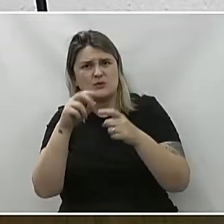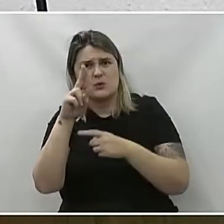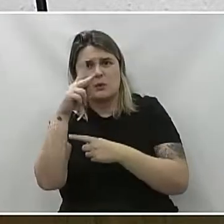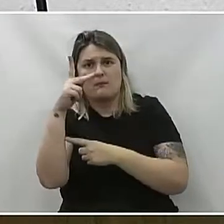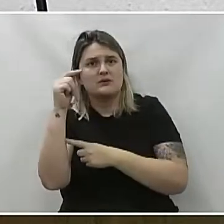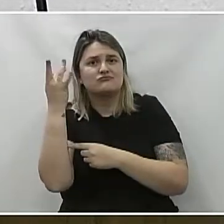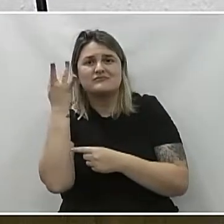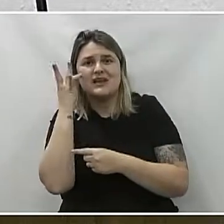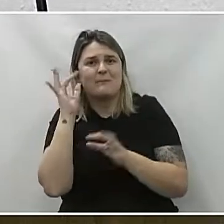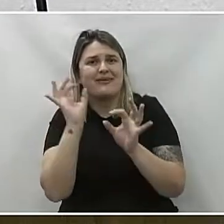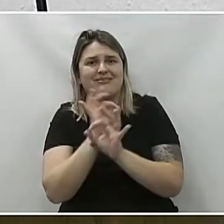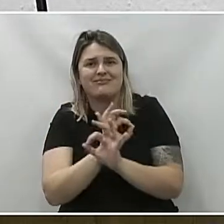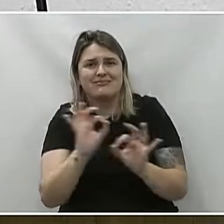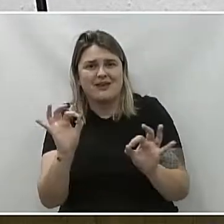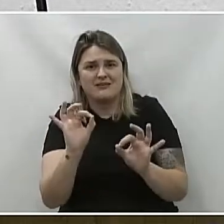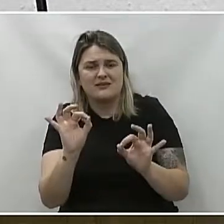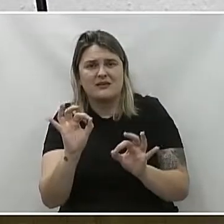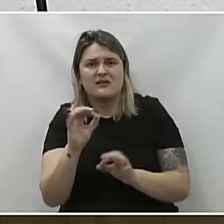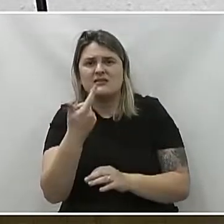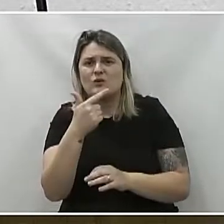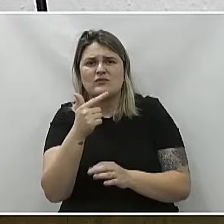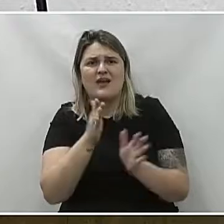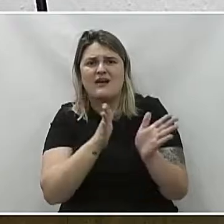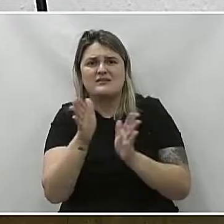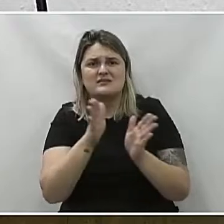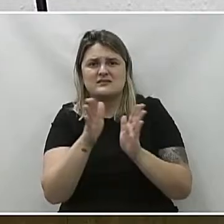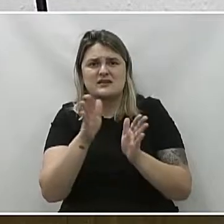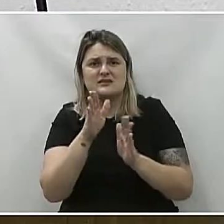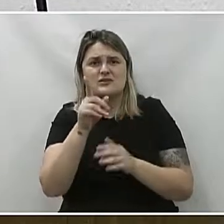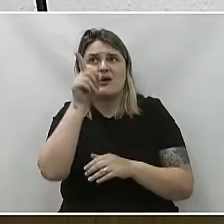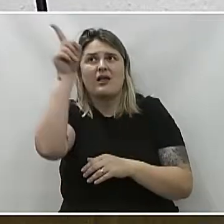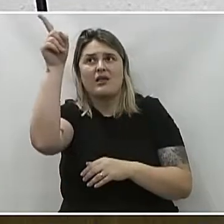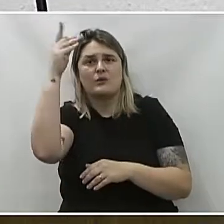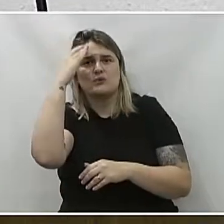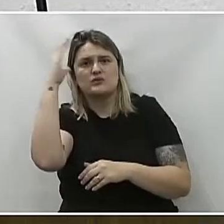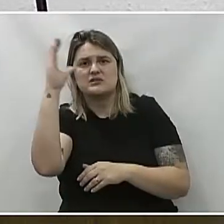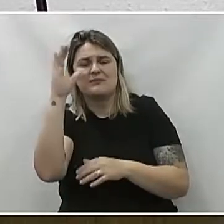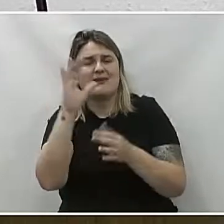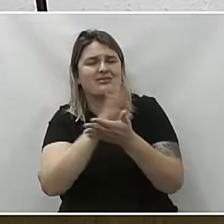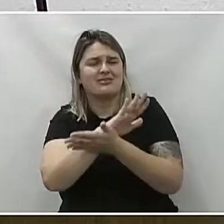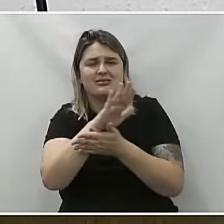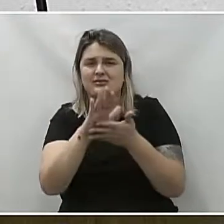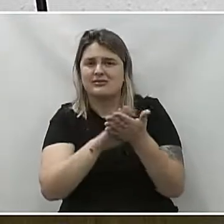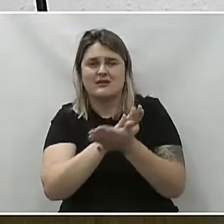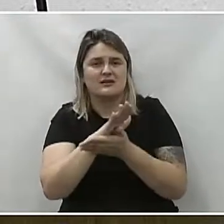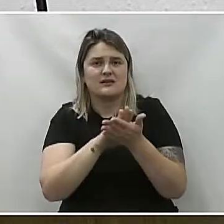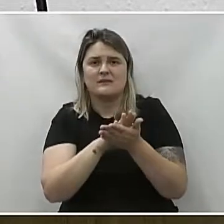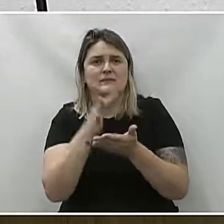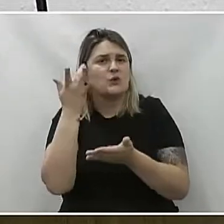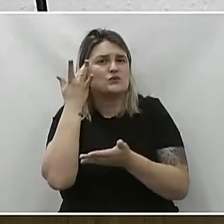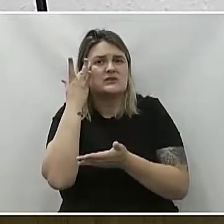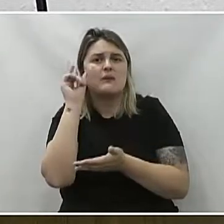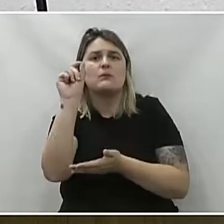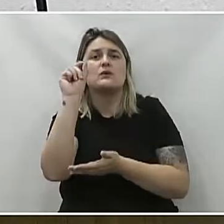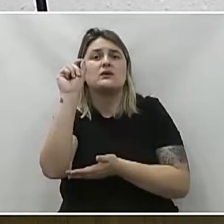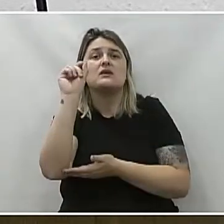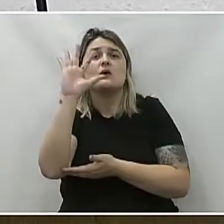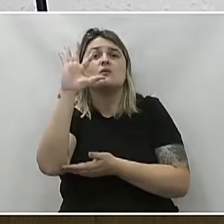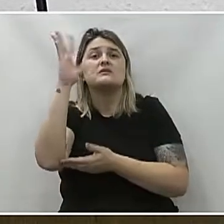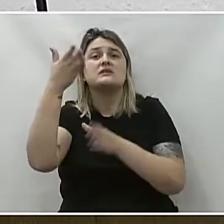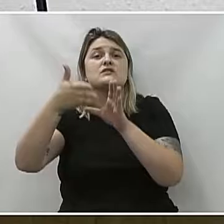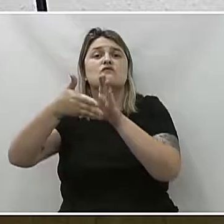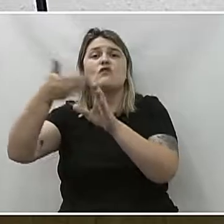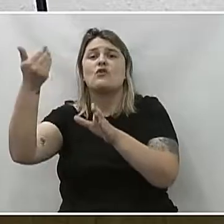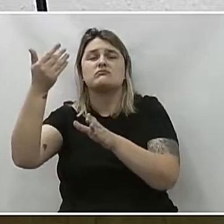não sabia de nada. Eles não têm acesso ao prontuário de Curitiba. Eles não sabem o que acontece com o paciente que está